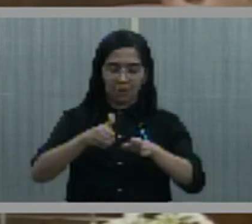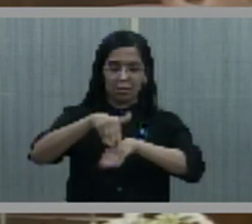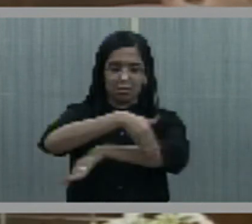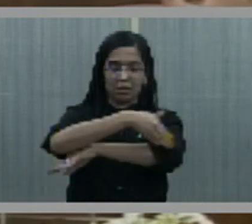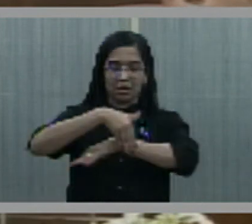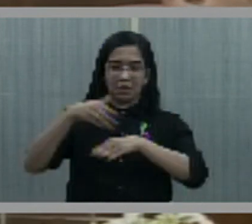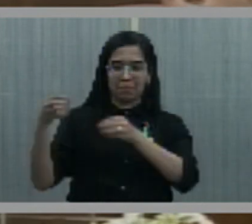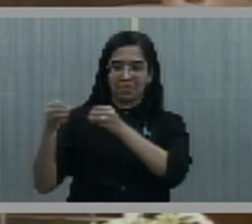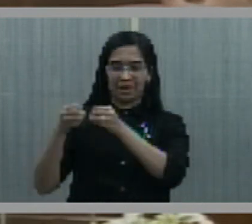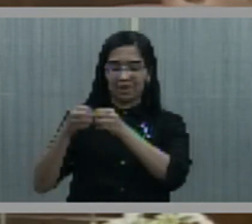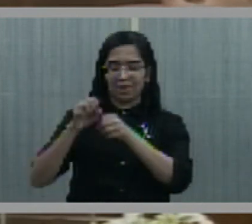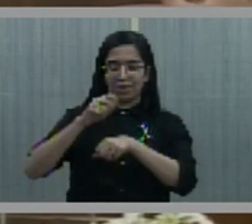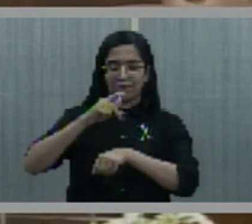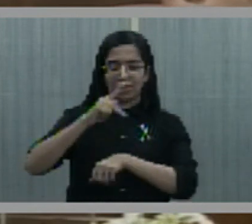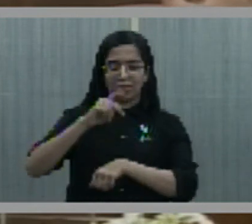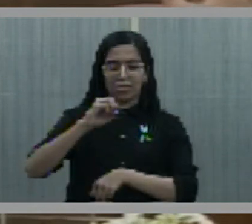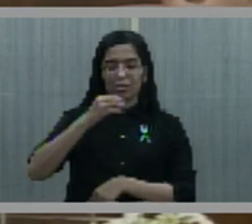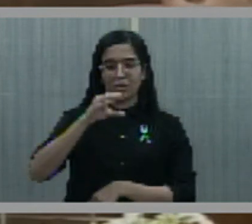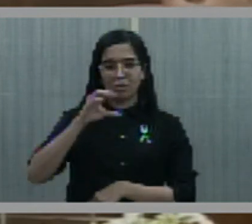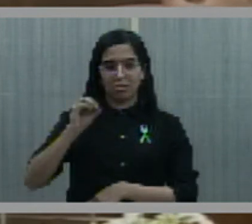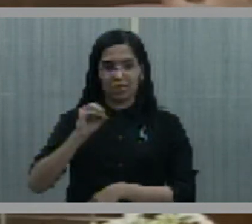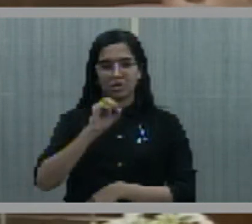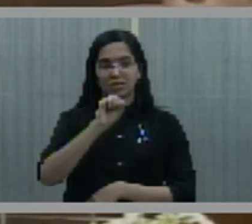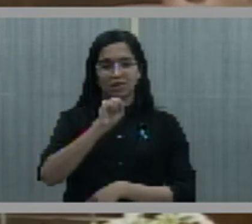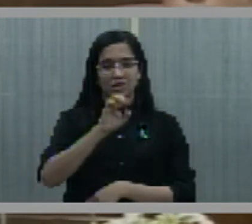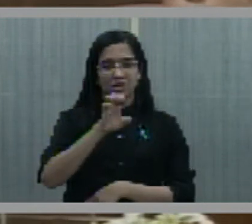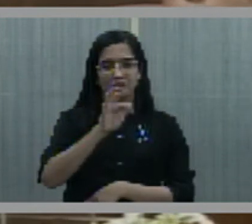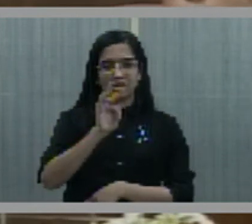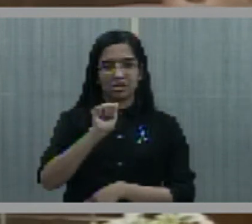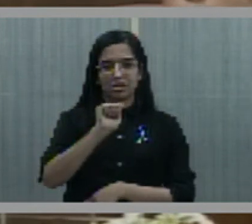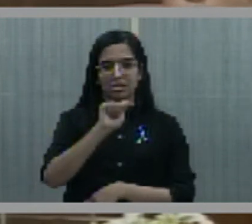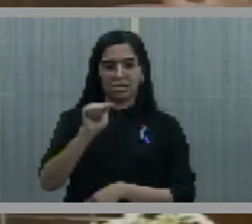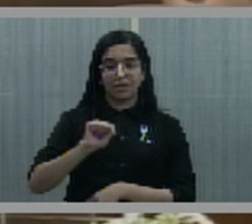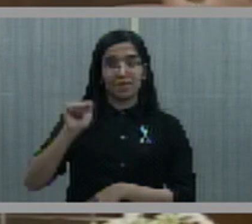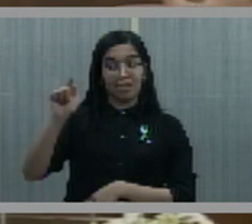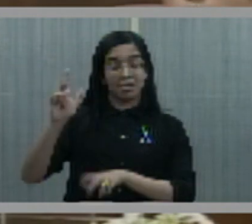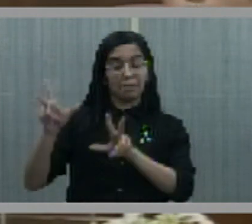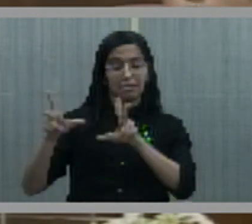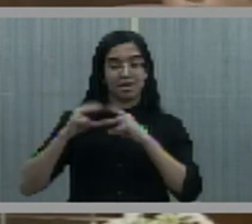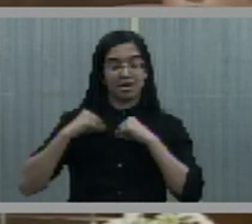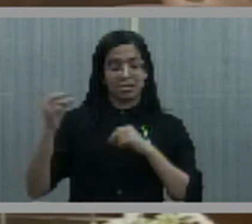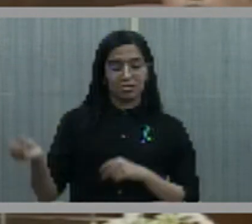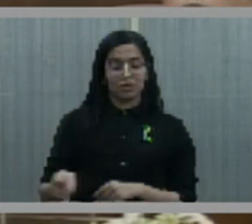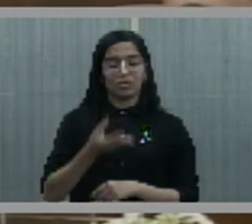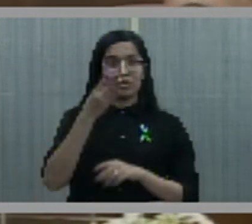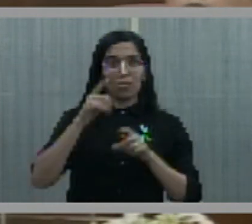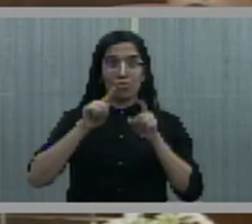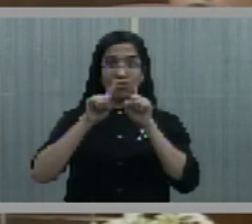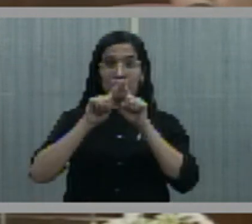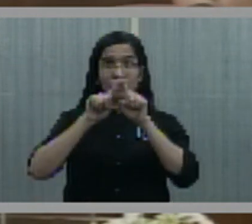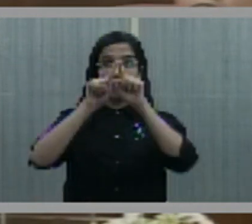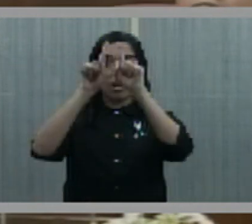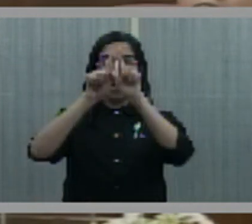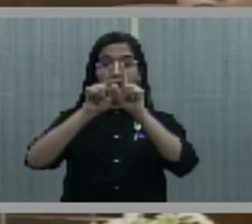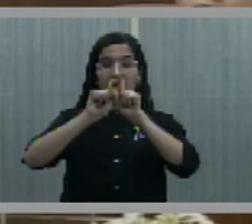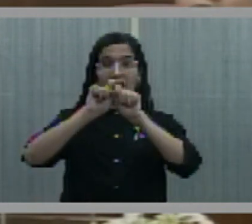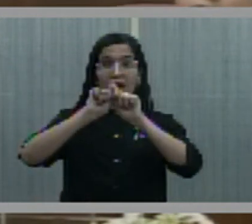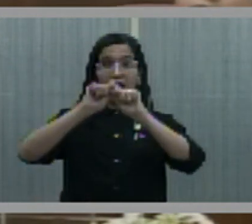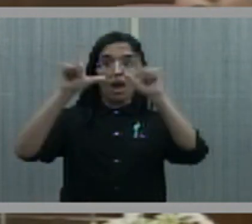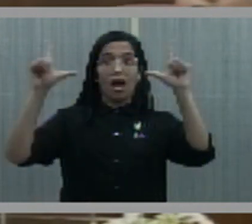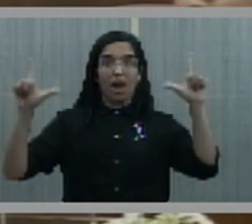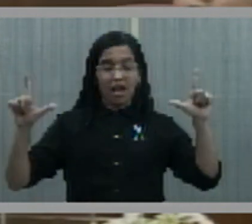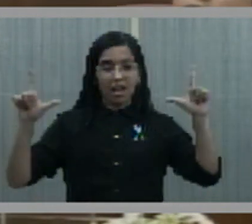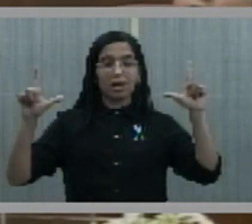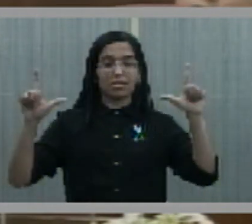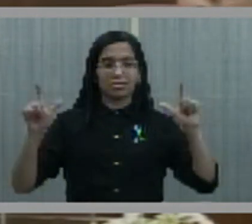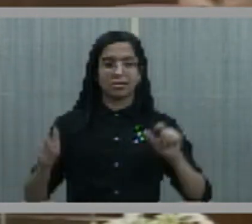da Cefaz, né? Ali merecia realmente um novo portal, né? É o portal da entrada, a Diocese